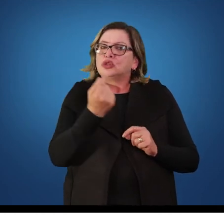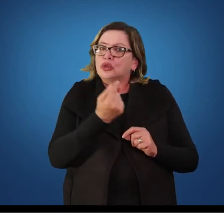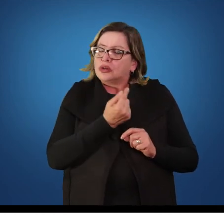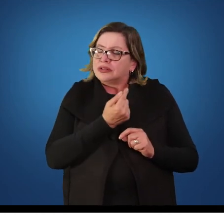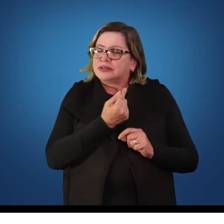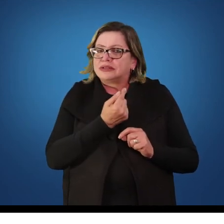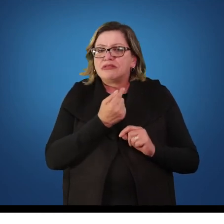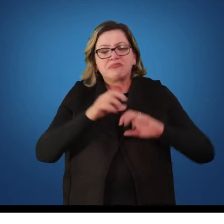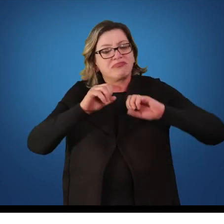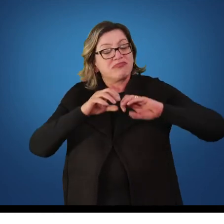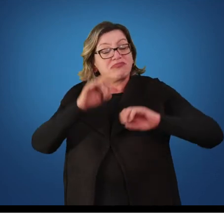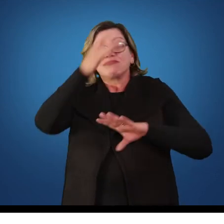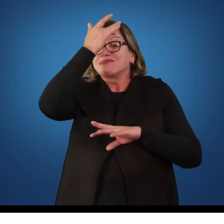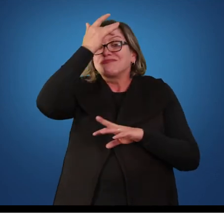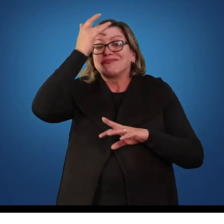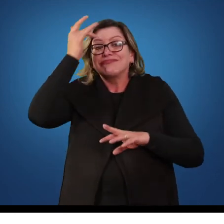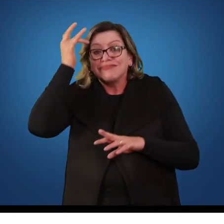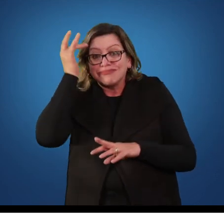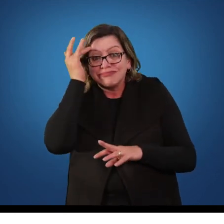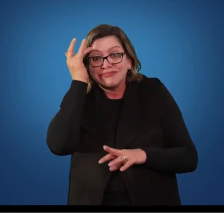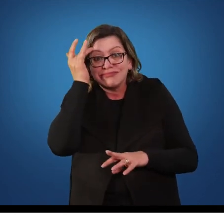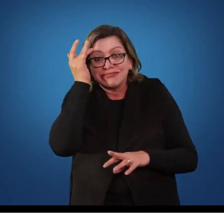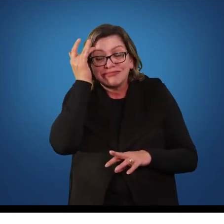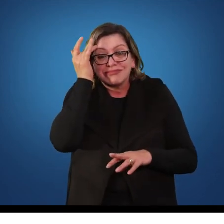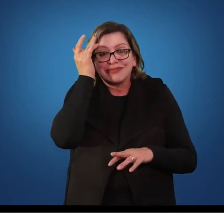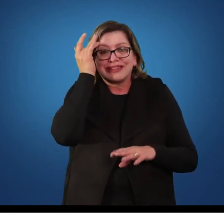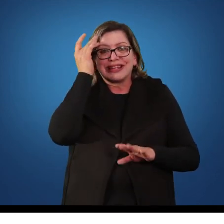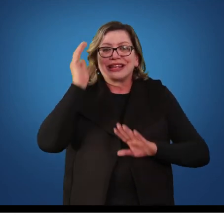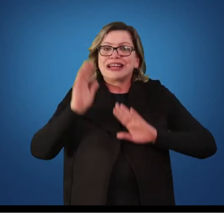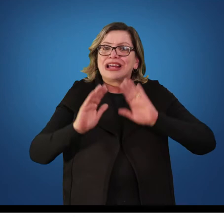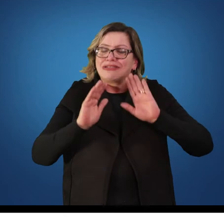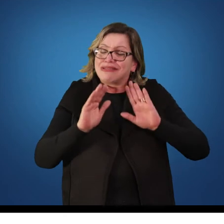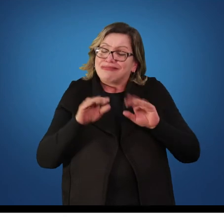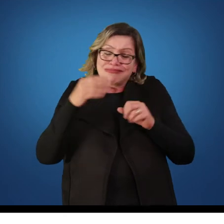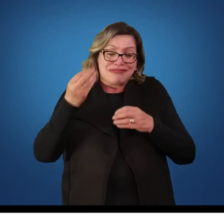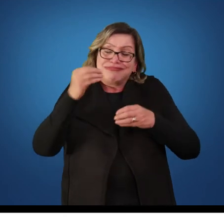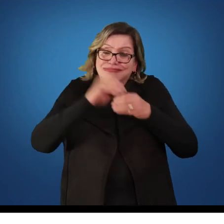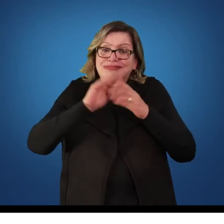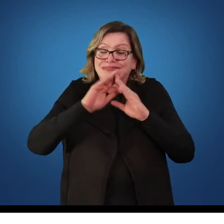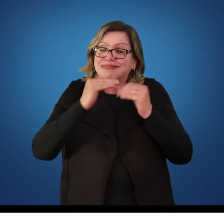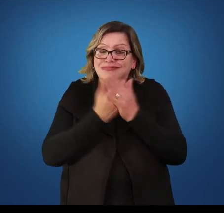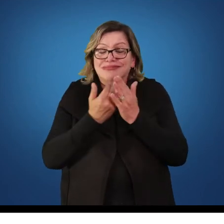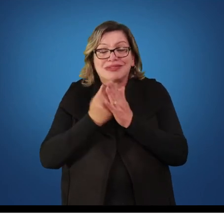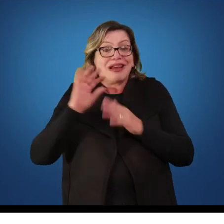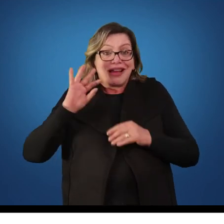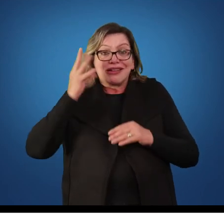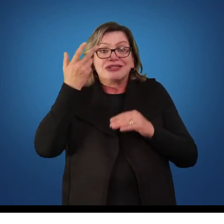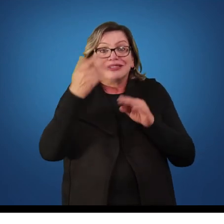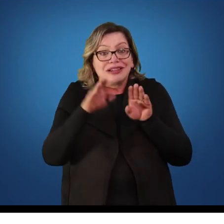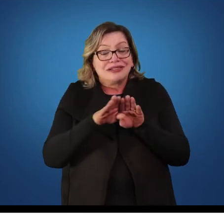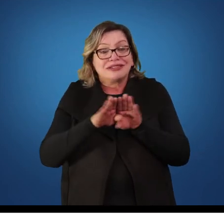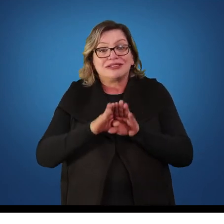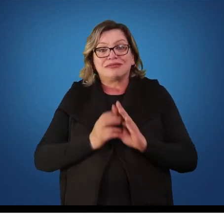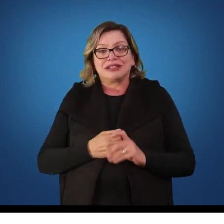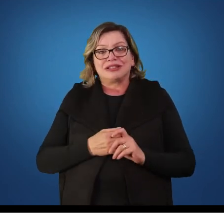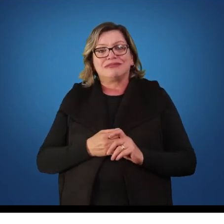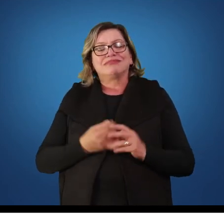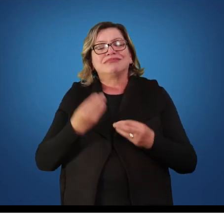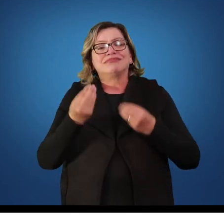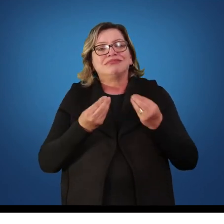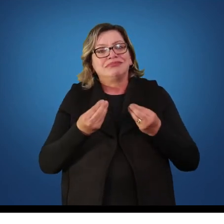seres humanos e isso acontecerá na escola muito isso acontecerá na escola a